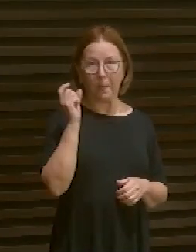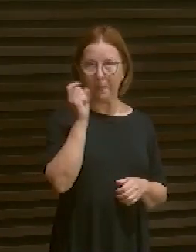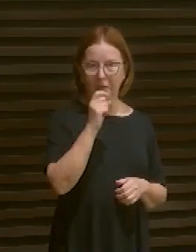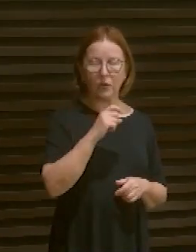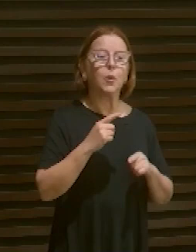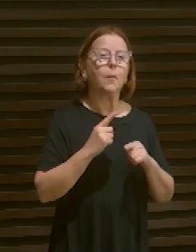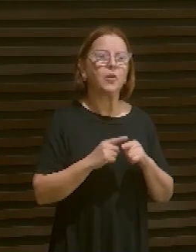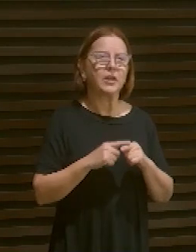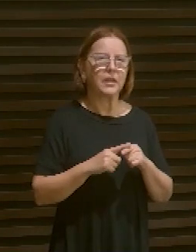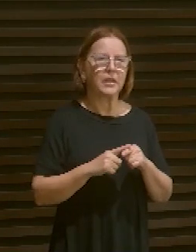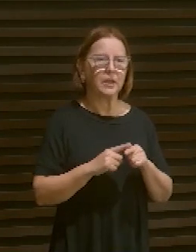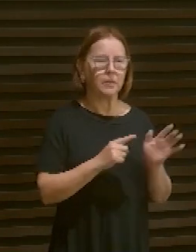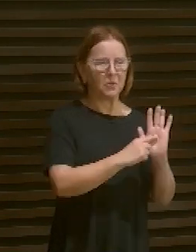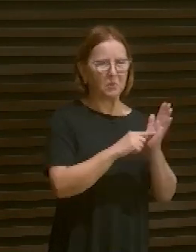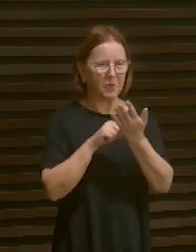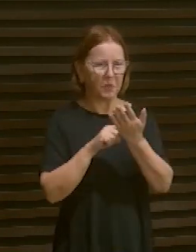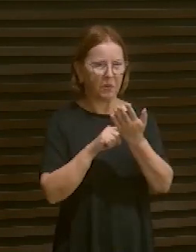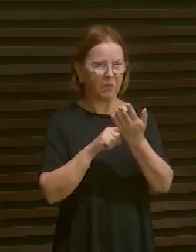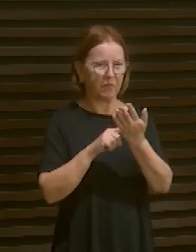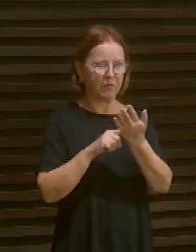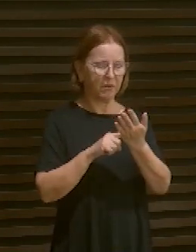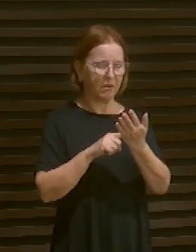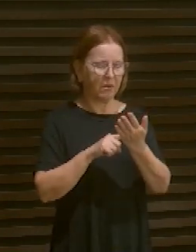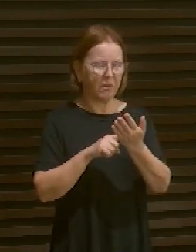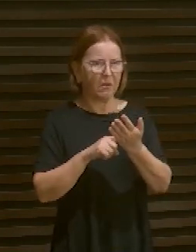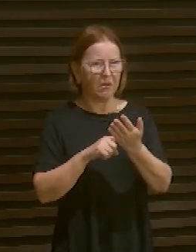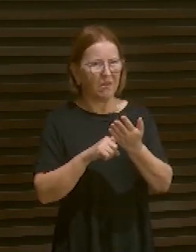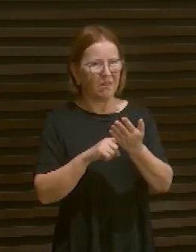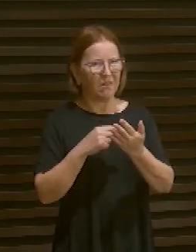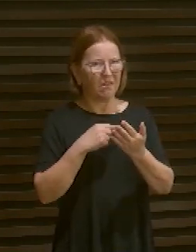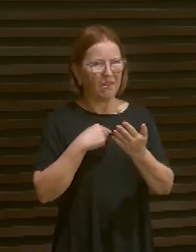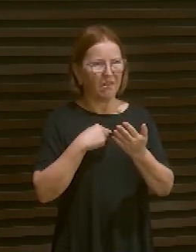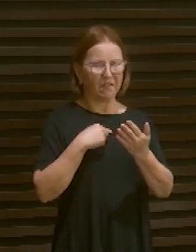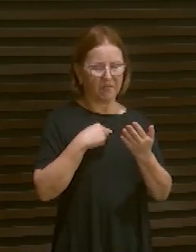minha perfeita finitude e depois mostrou o poder de Deus.